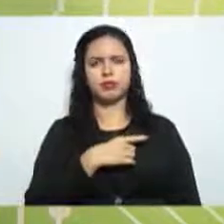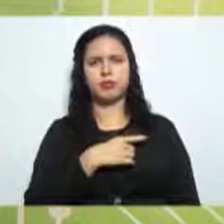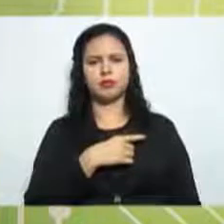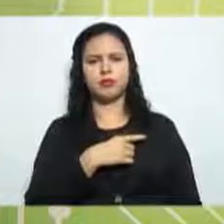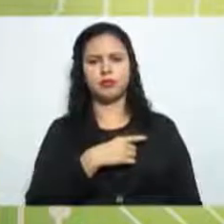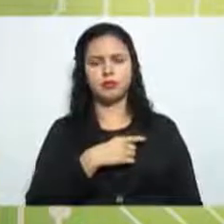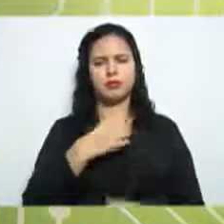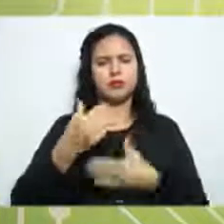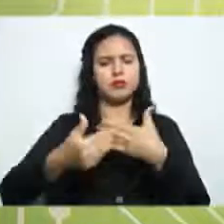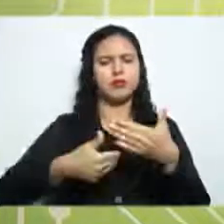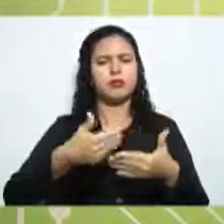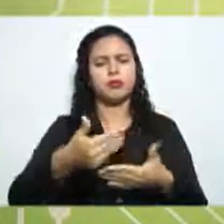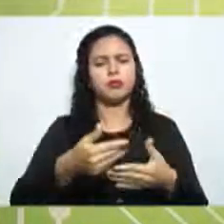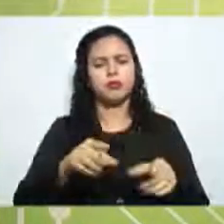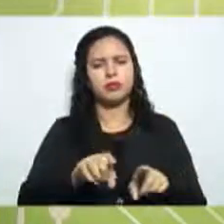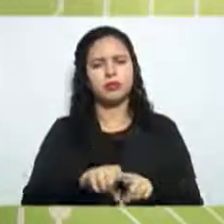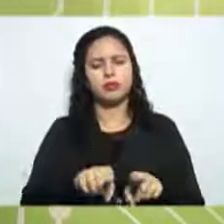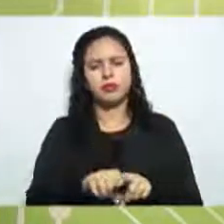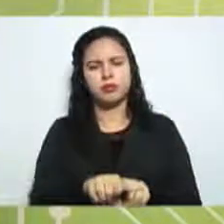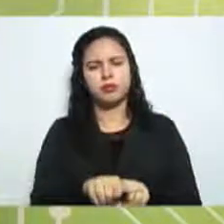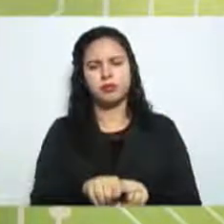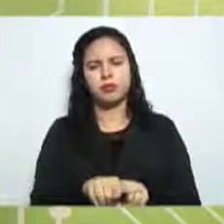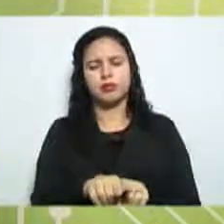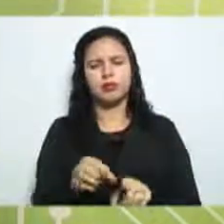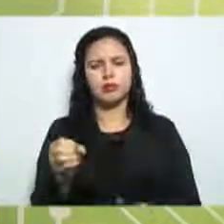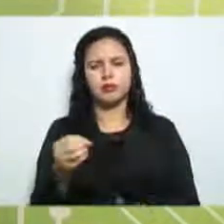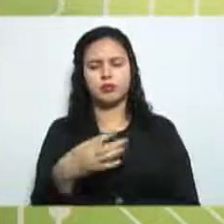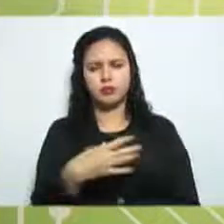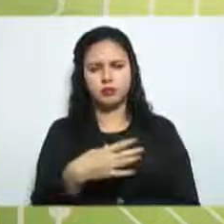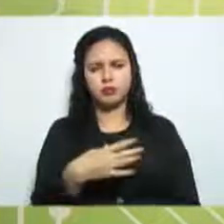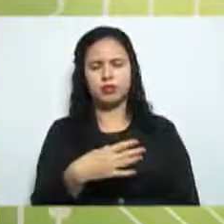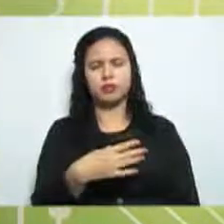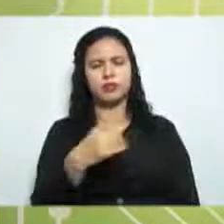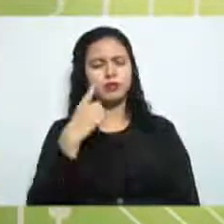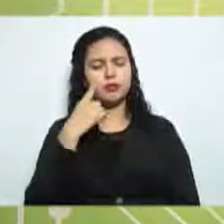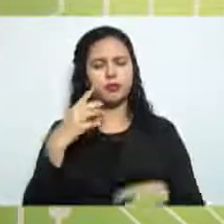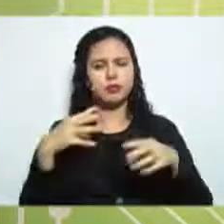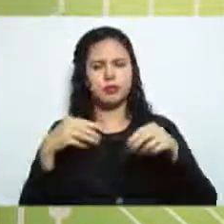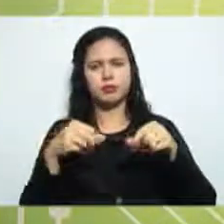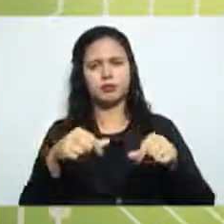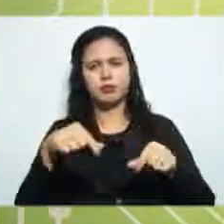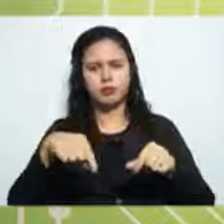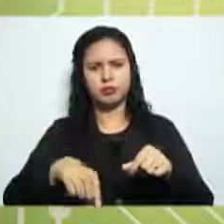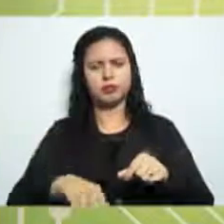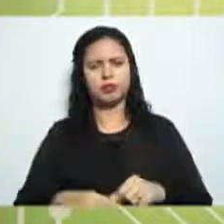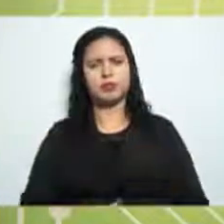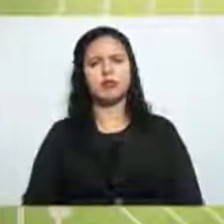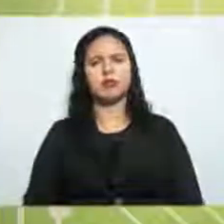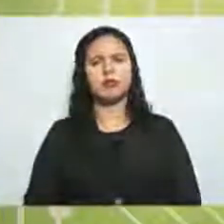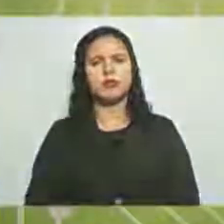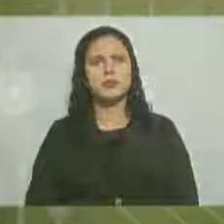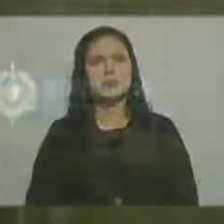do tempo e a questão de toda uma nova tendência de terra que tem tido no nosso estado ultimamente.